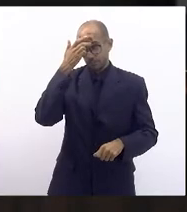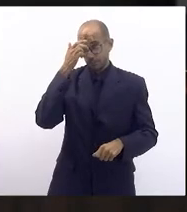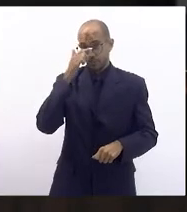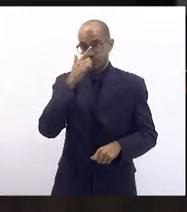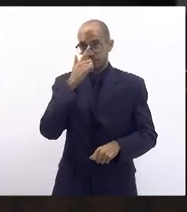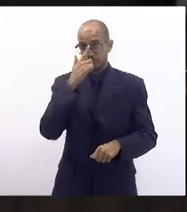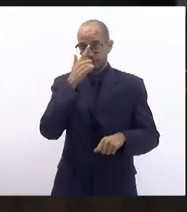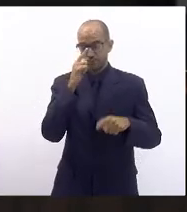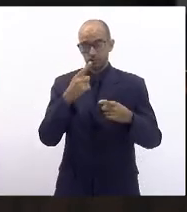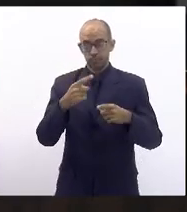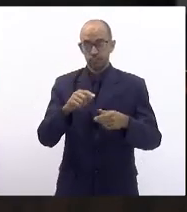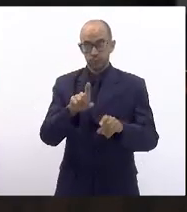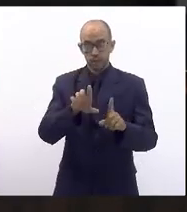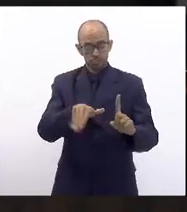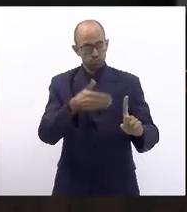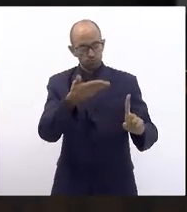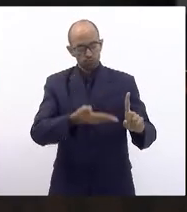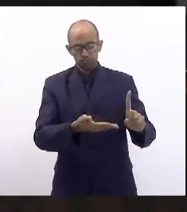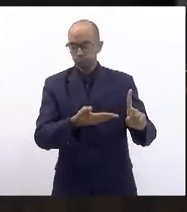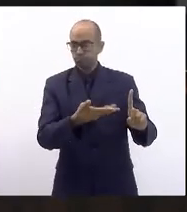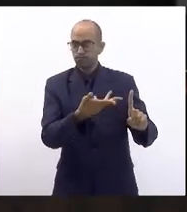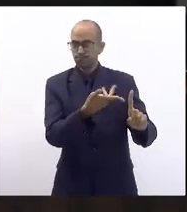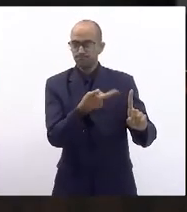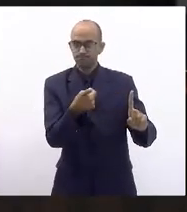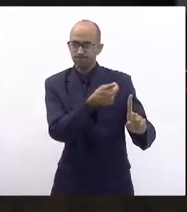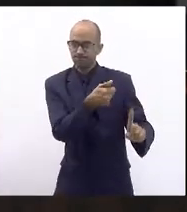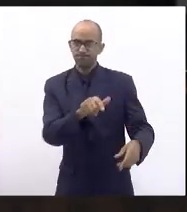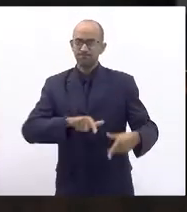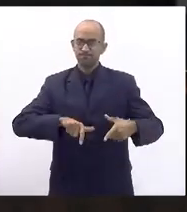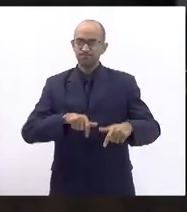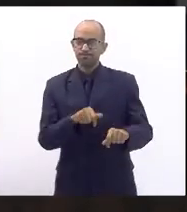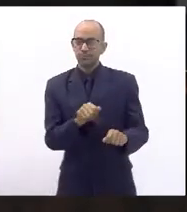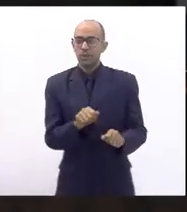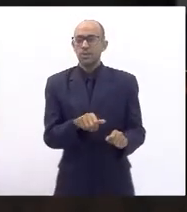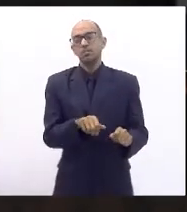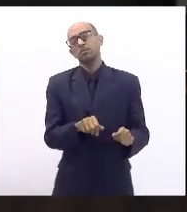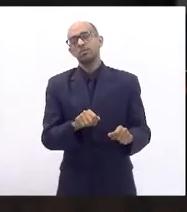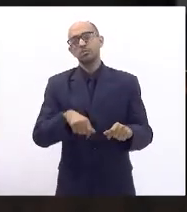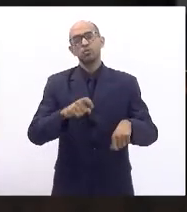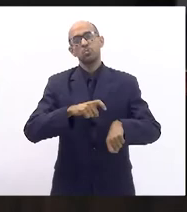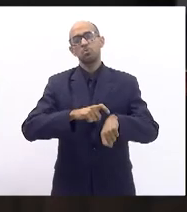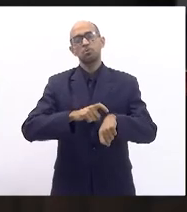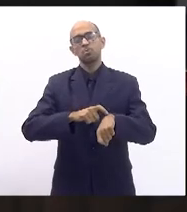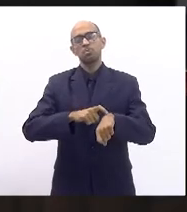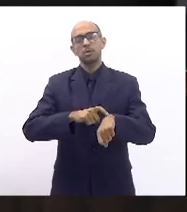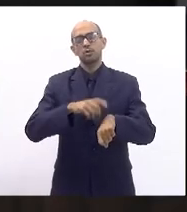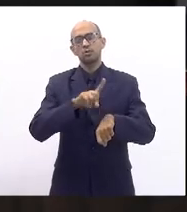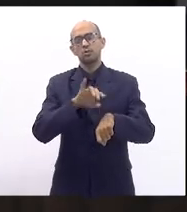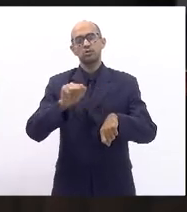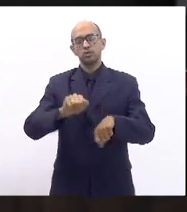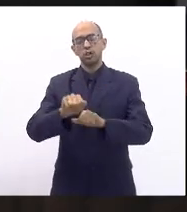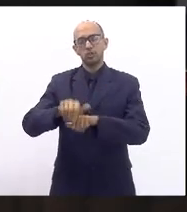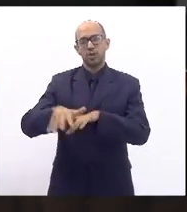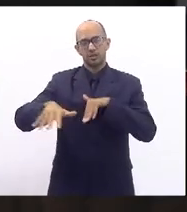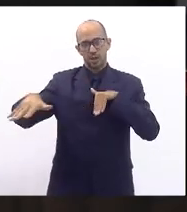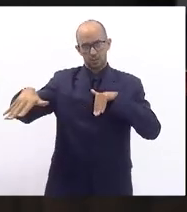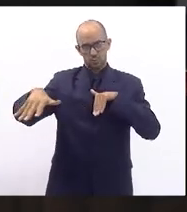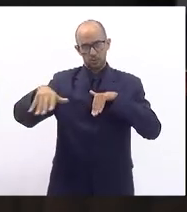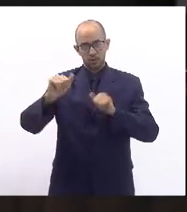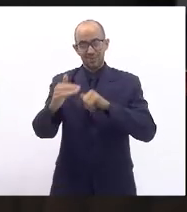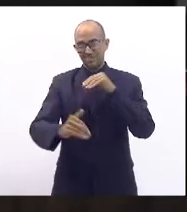para poder prestarmos esta Justa e merecida homenagem em alusão ao dia do exército E acima de tudo